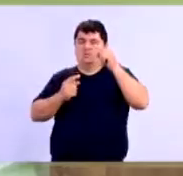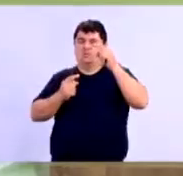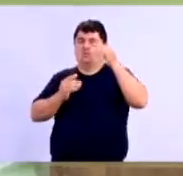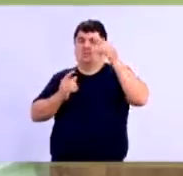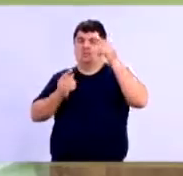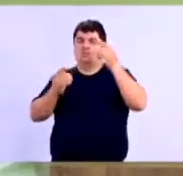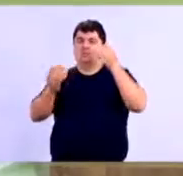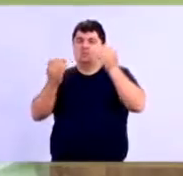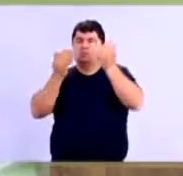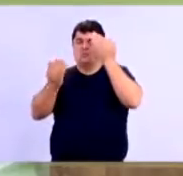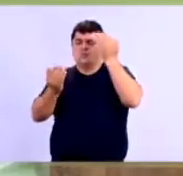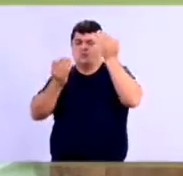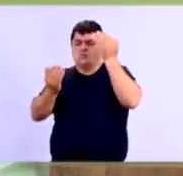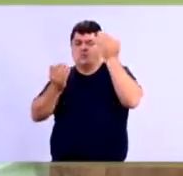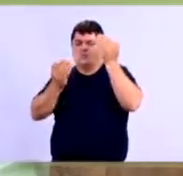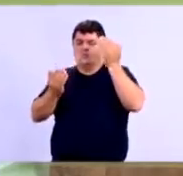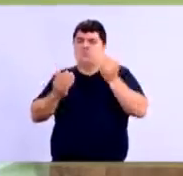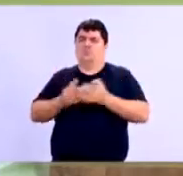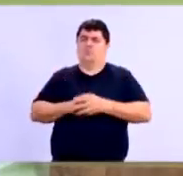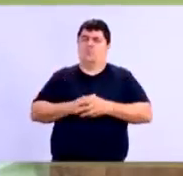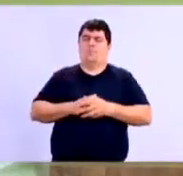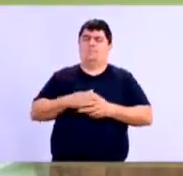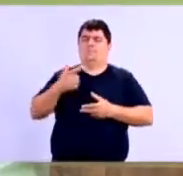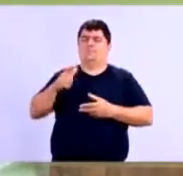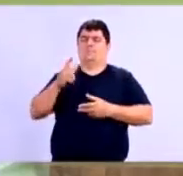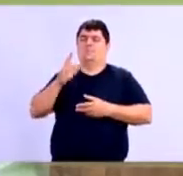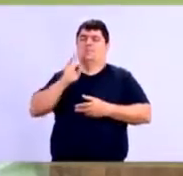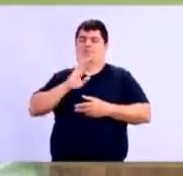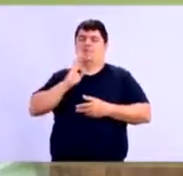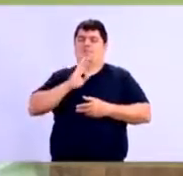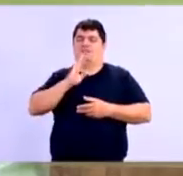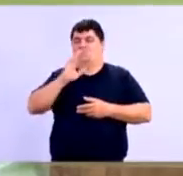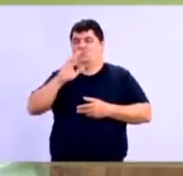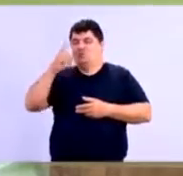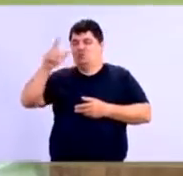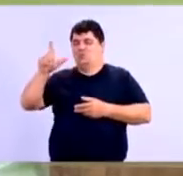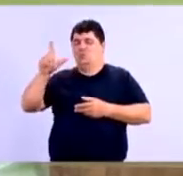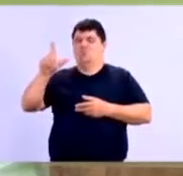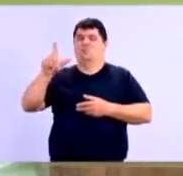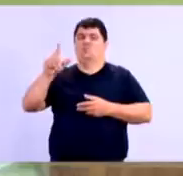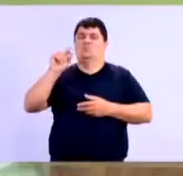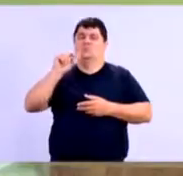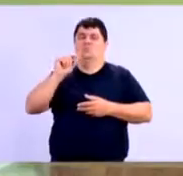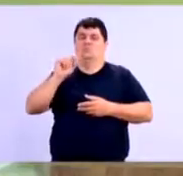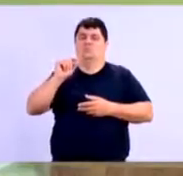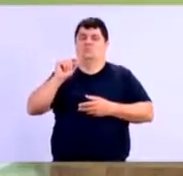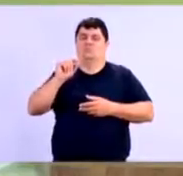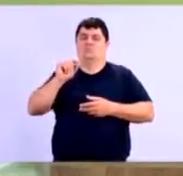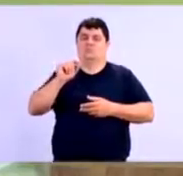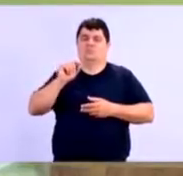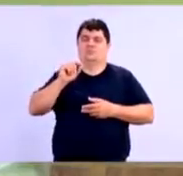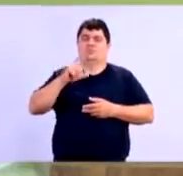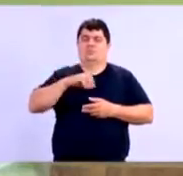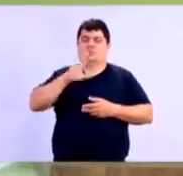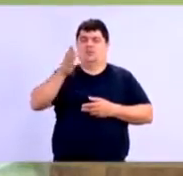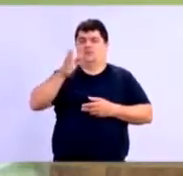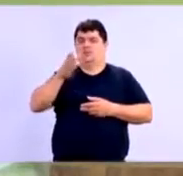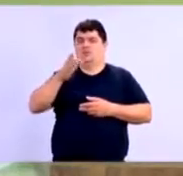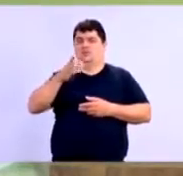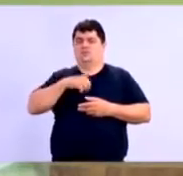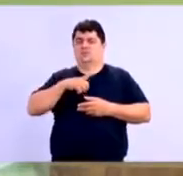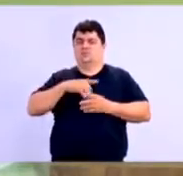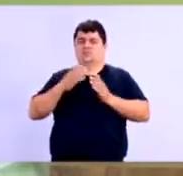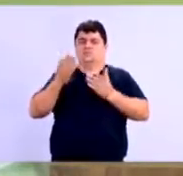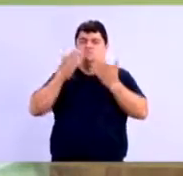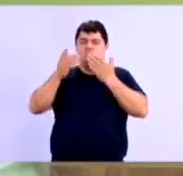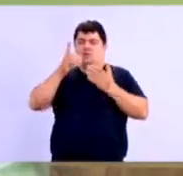você compara com os demais índices. Outra coisa interessante, outro ponto que a gente tem que frisar, é que como nós falamos que a análise das